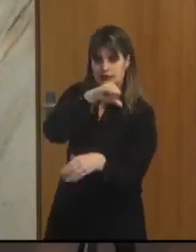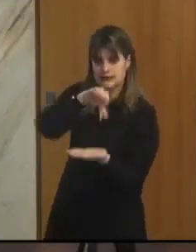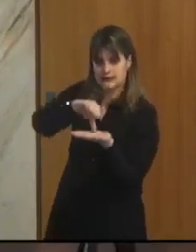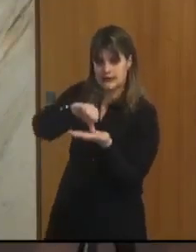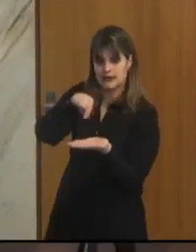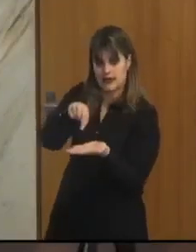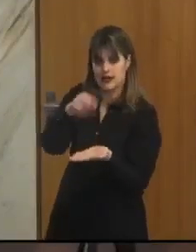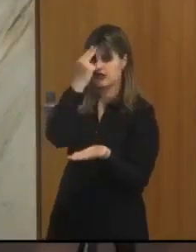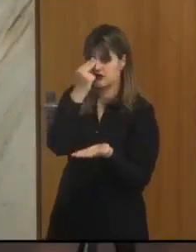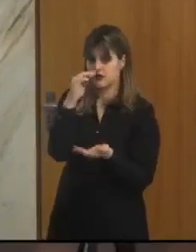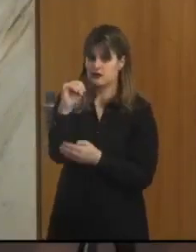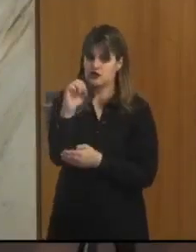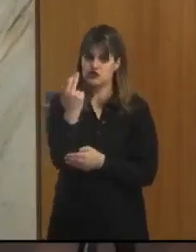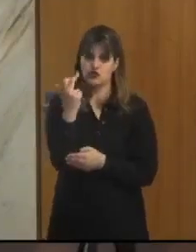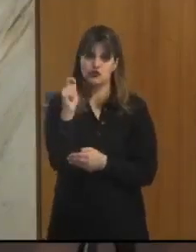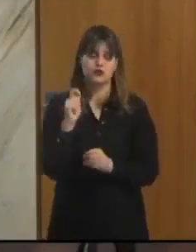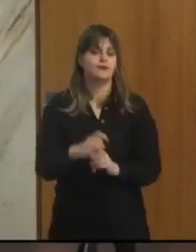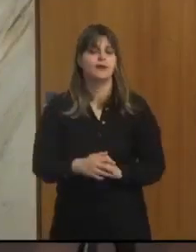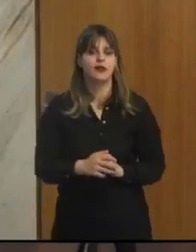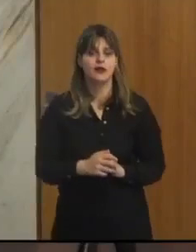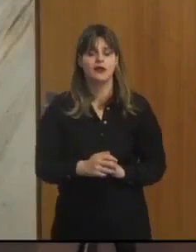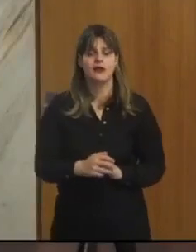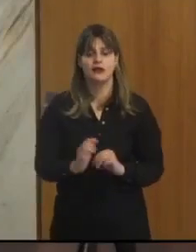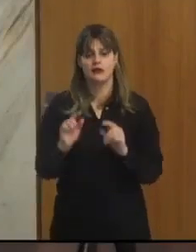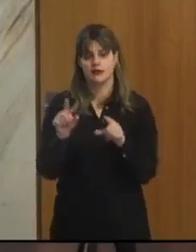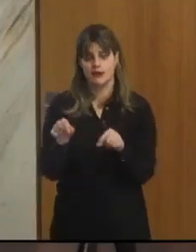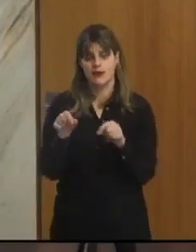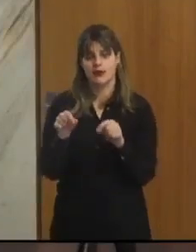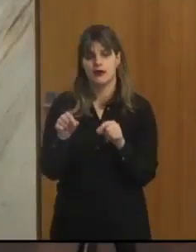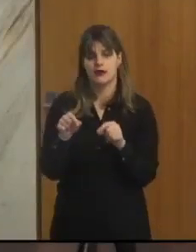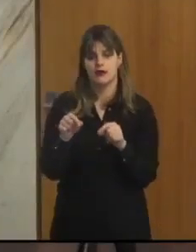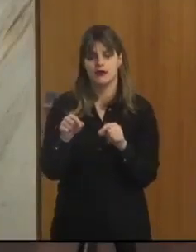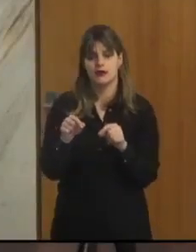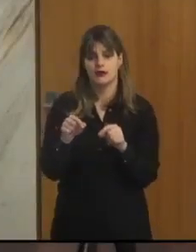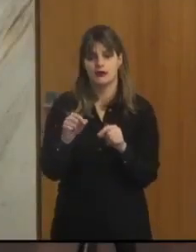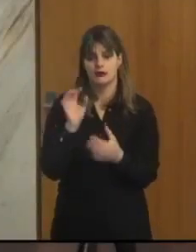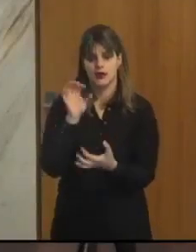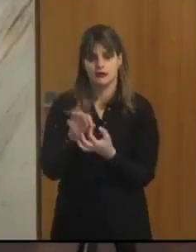Sor. E também passa a estar associado